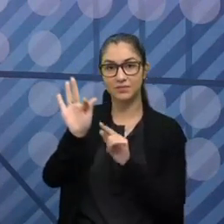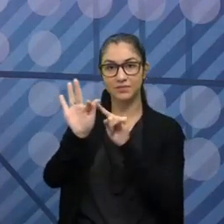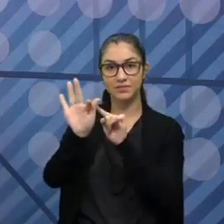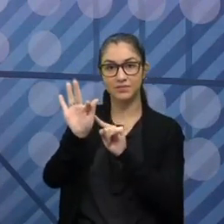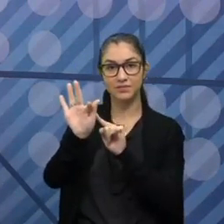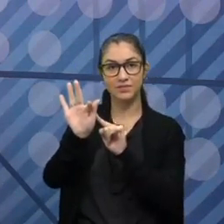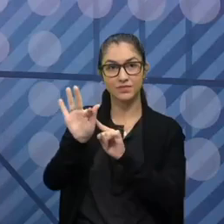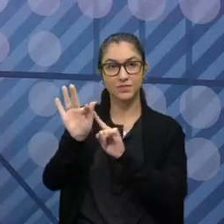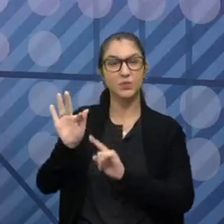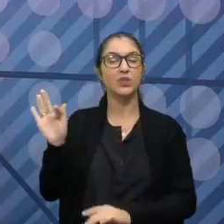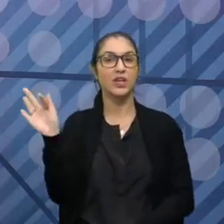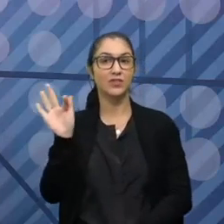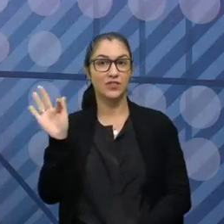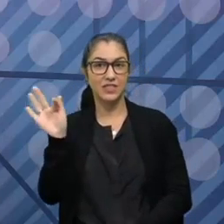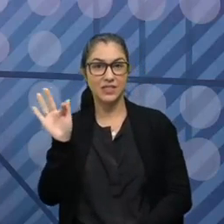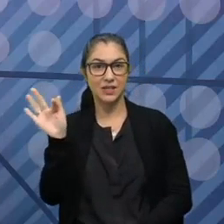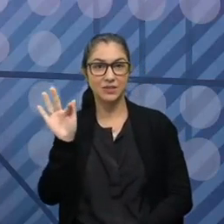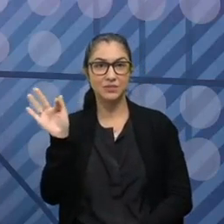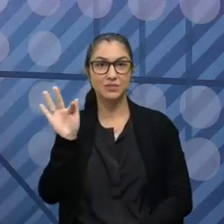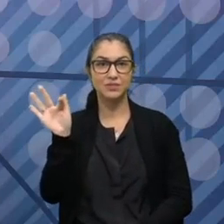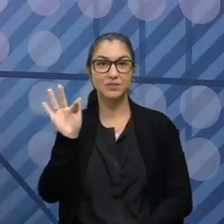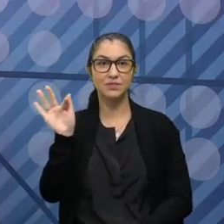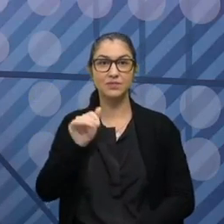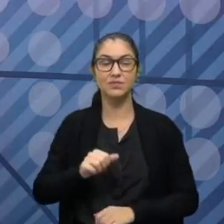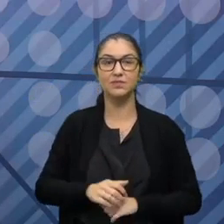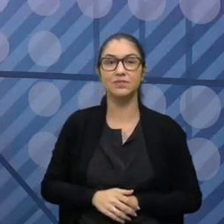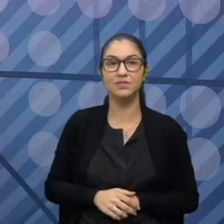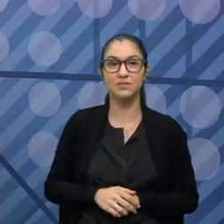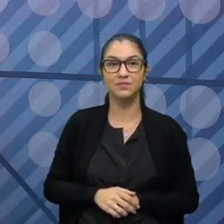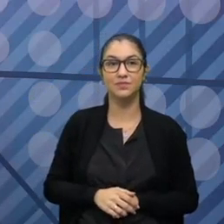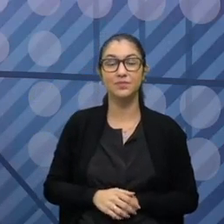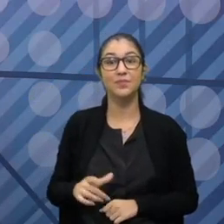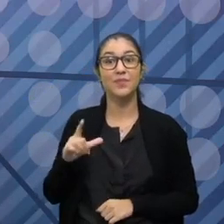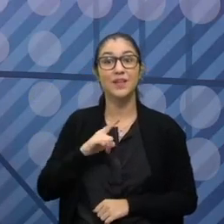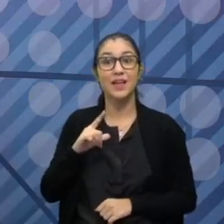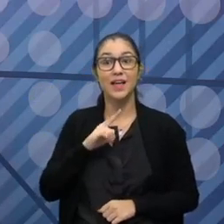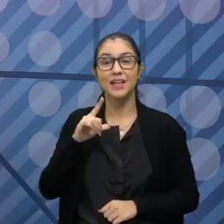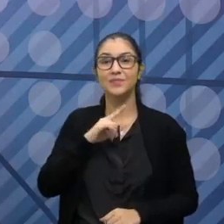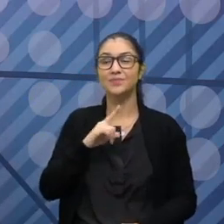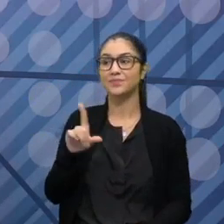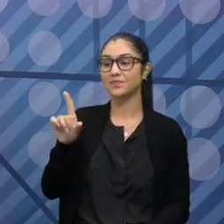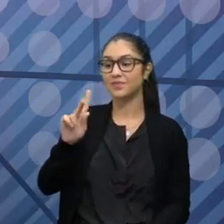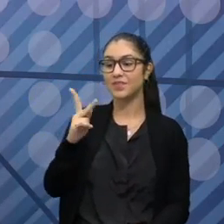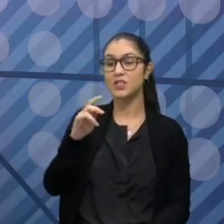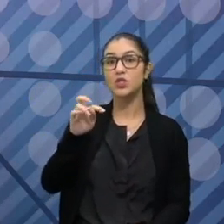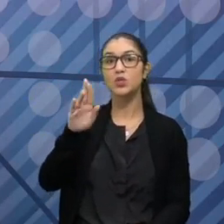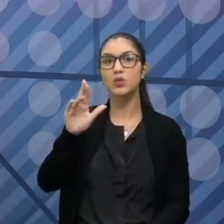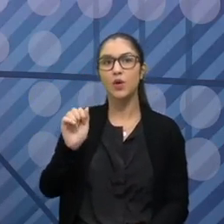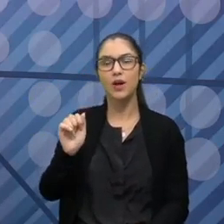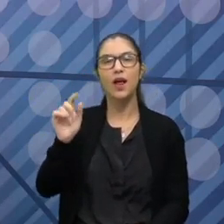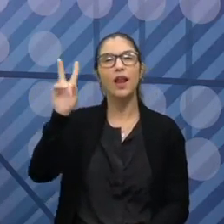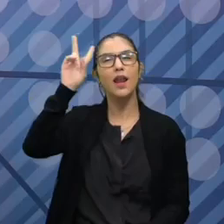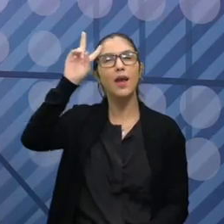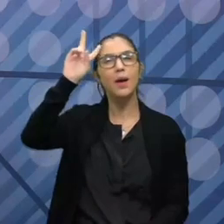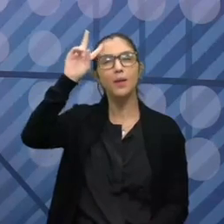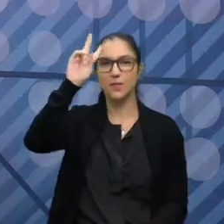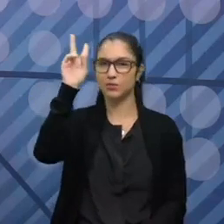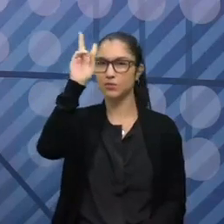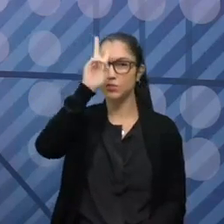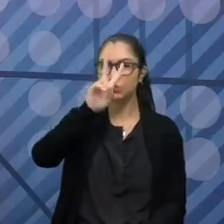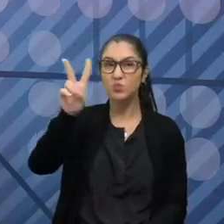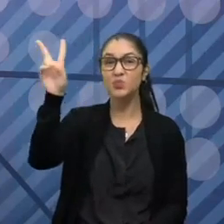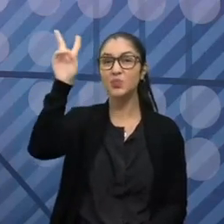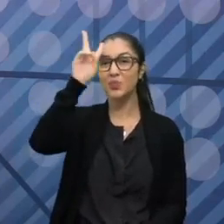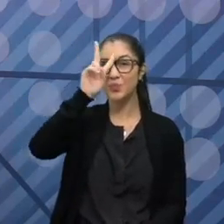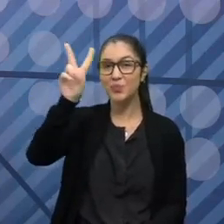O F de física. Temos história. O sinal de história vem parecido com o sinal de lembrar, né?